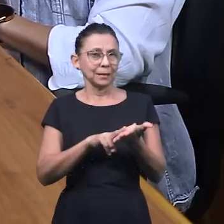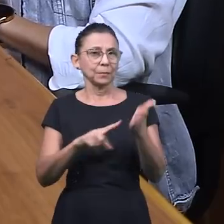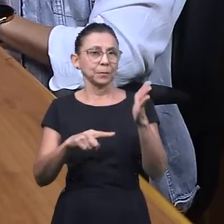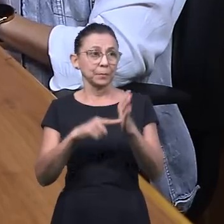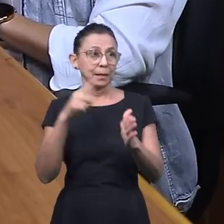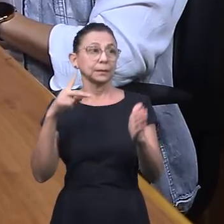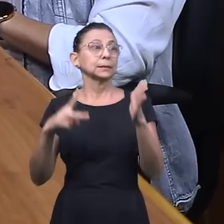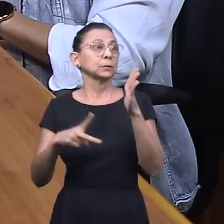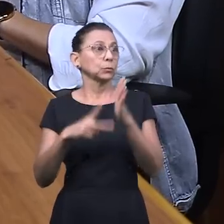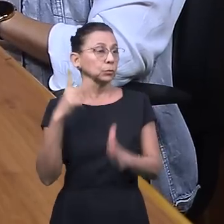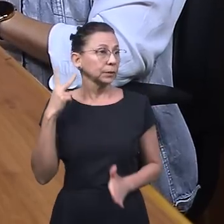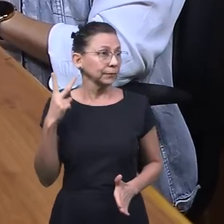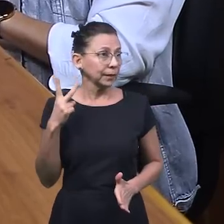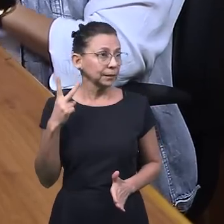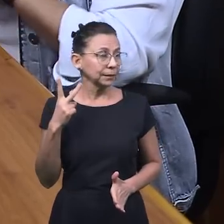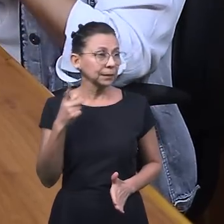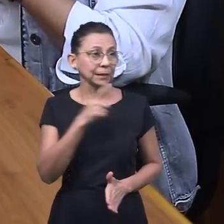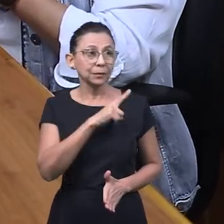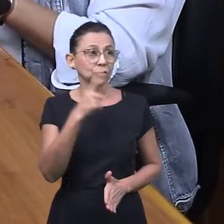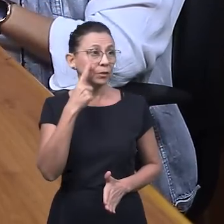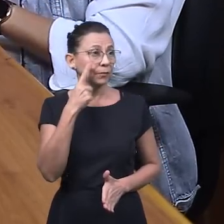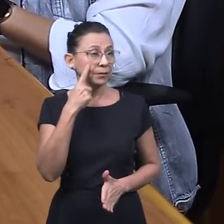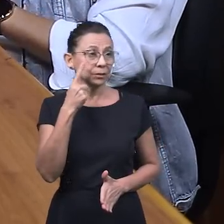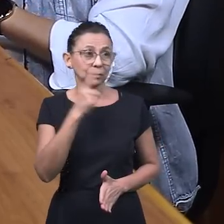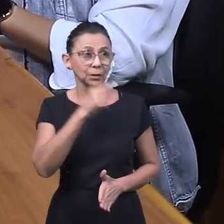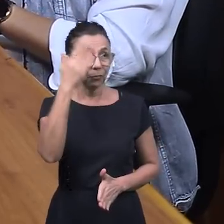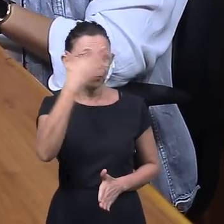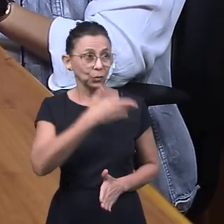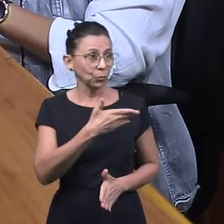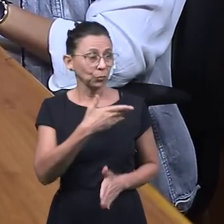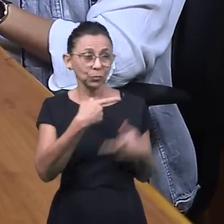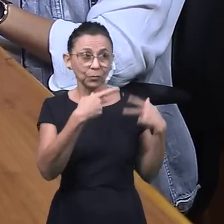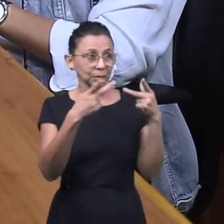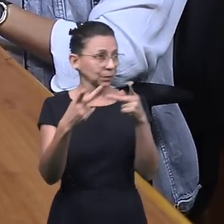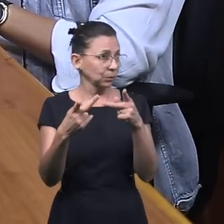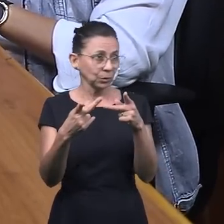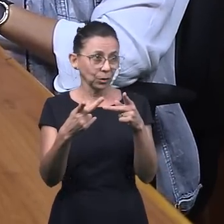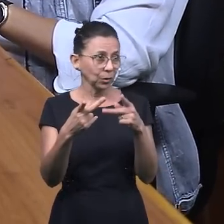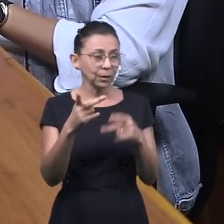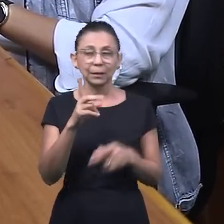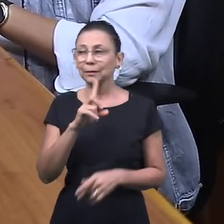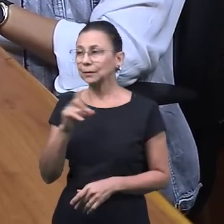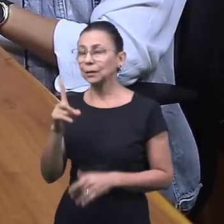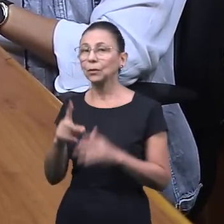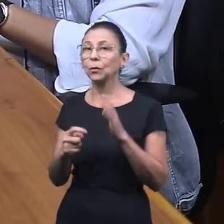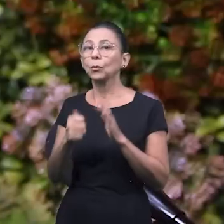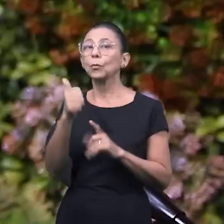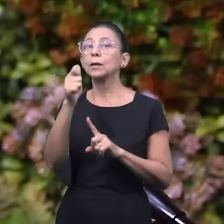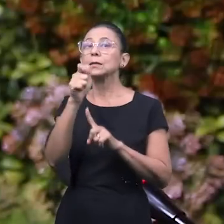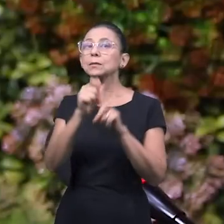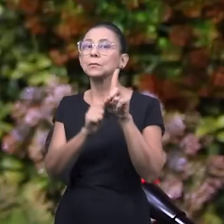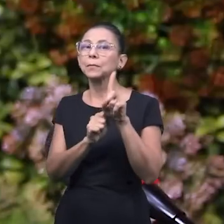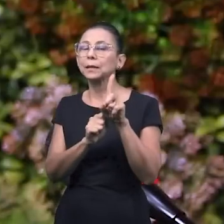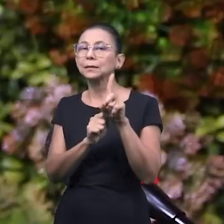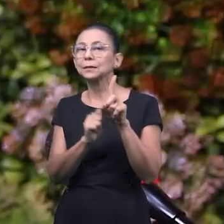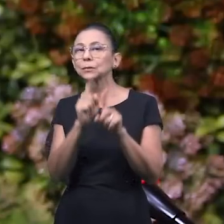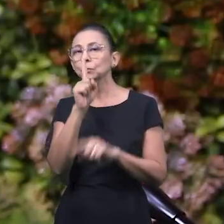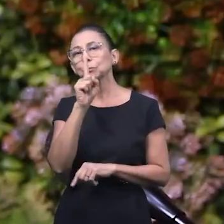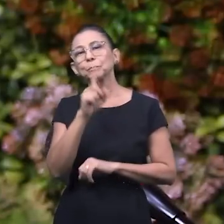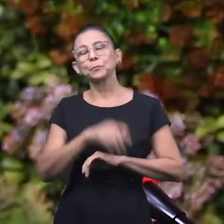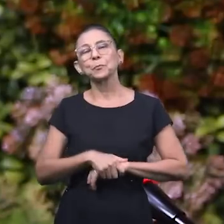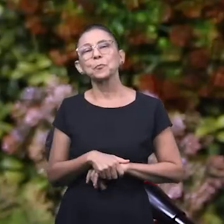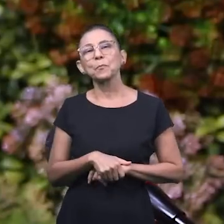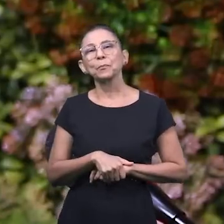Imagina o sofrimento. Aguardar... Quase 1 mês. Meu Deus. Pode continuar. Quase um mês. Aí no dia 31